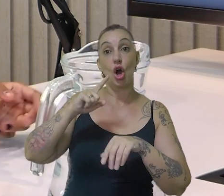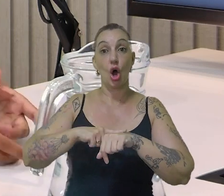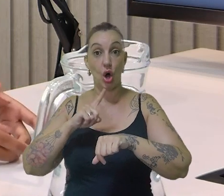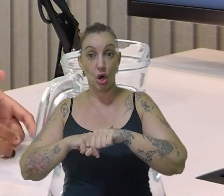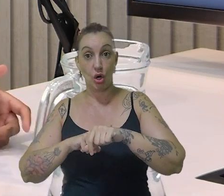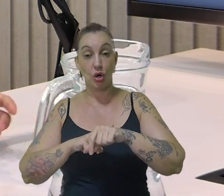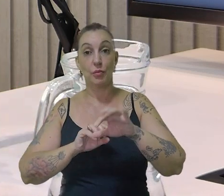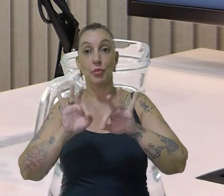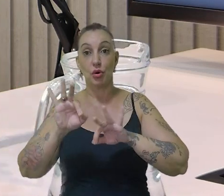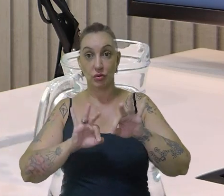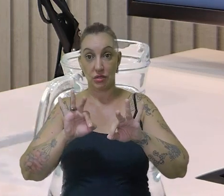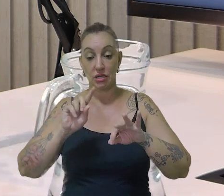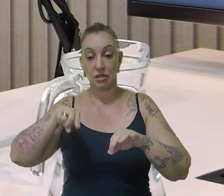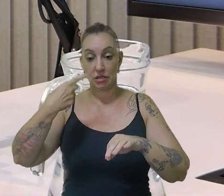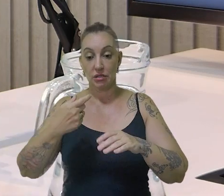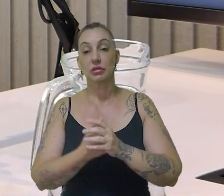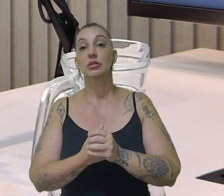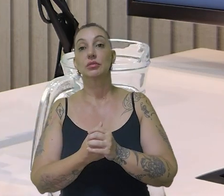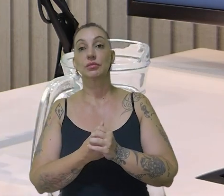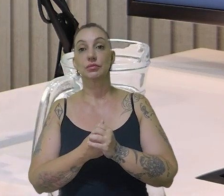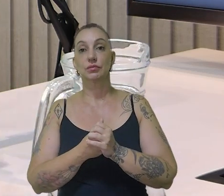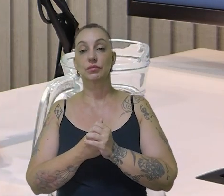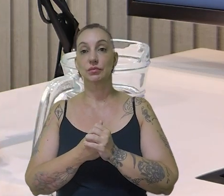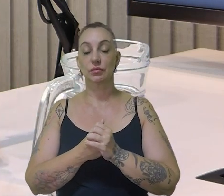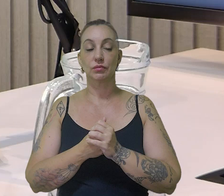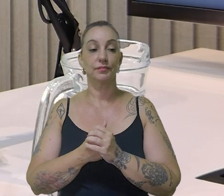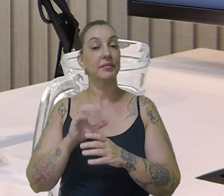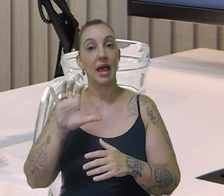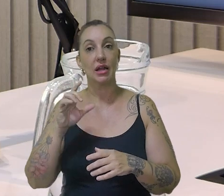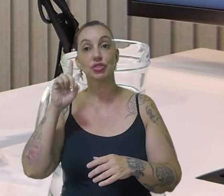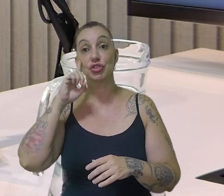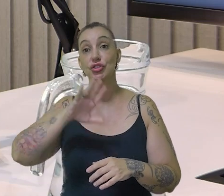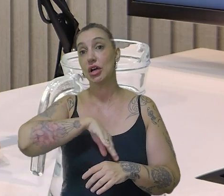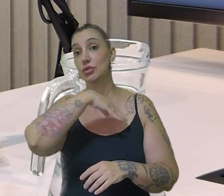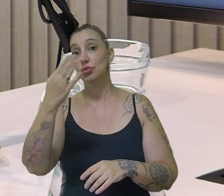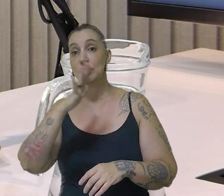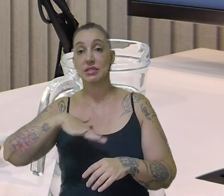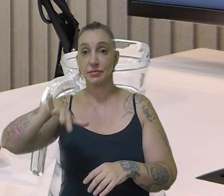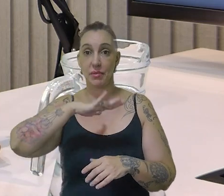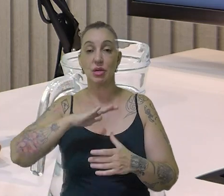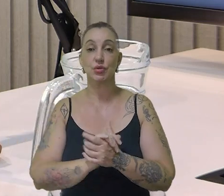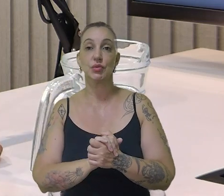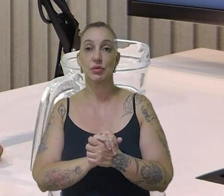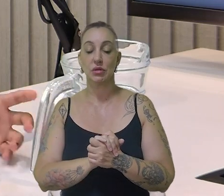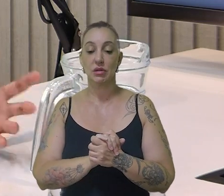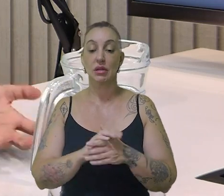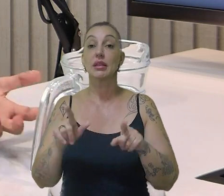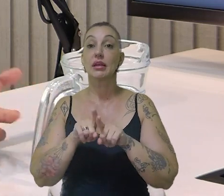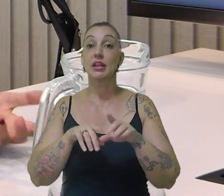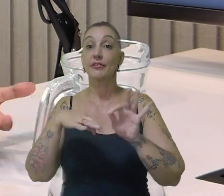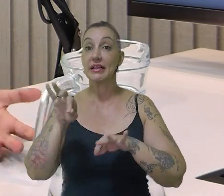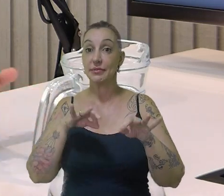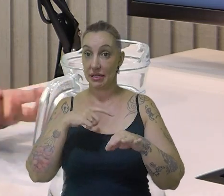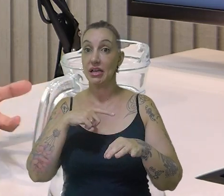horário fazia montagem ficava até depois fazer a operação e aí era isso o dia inteiro dentro do espaço e e também tinha